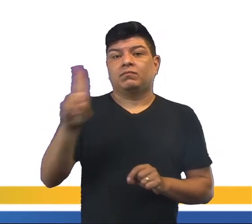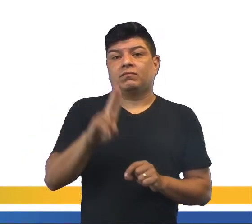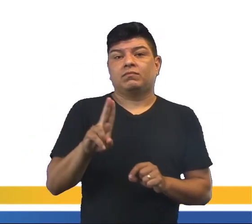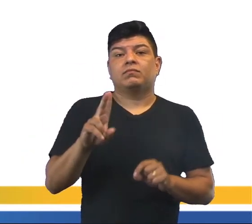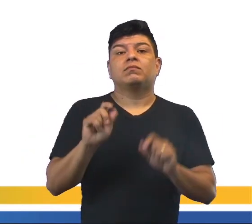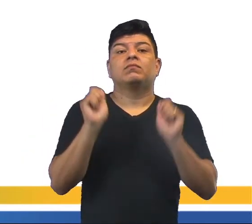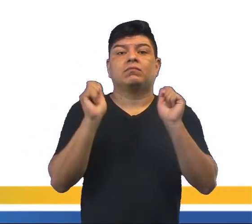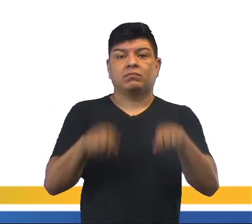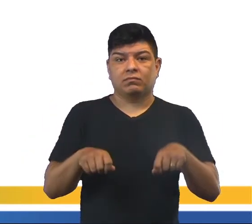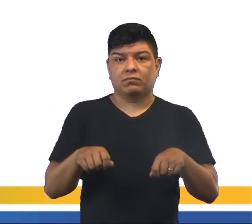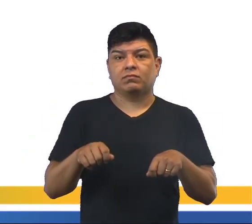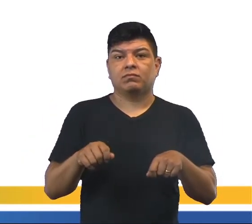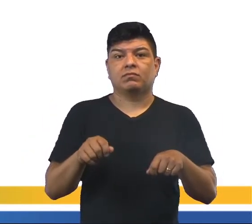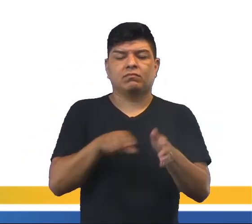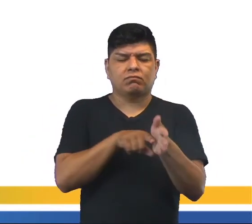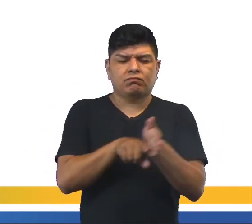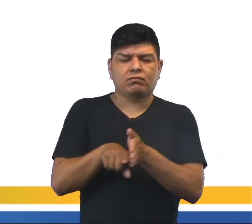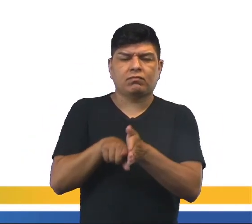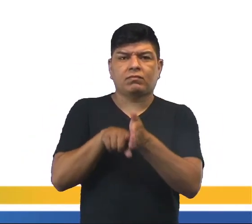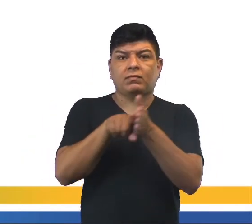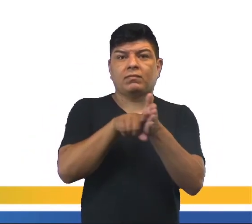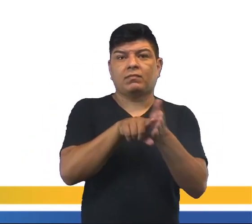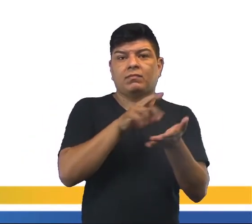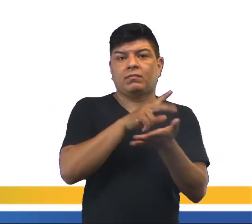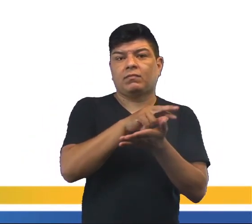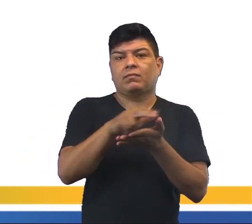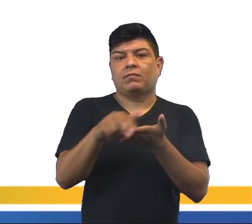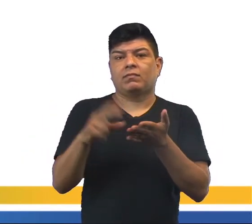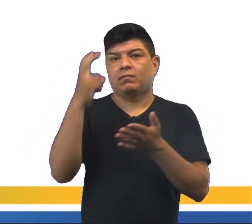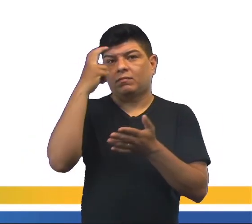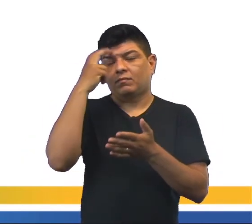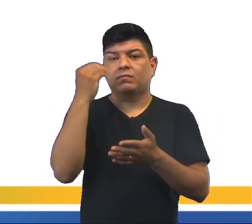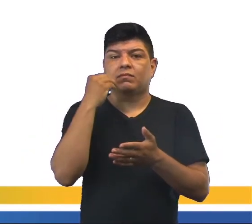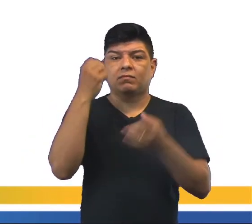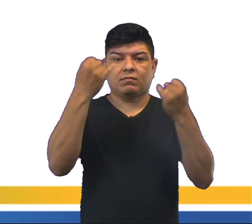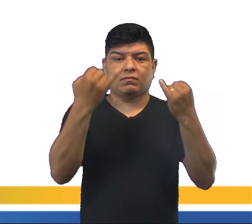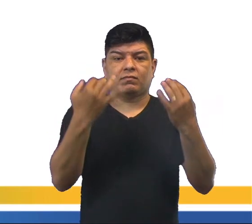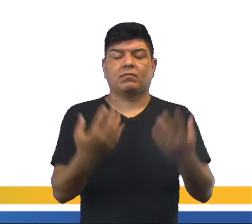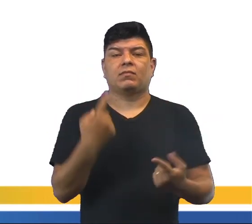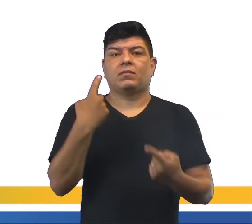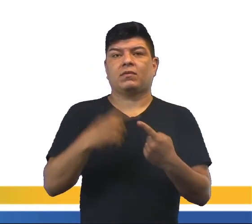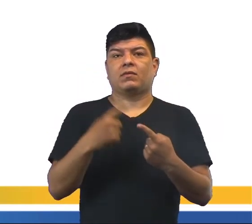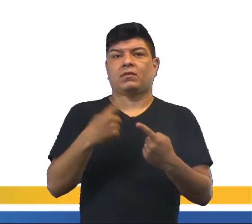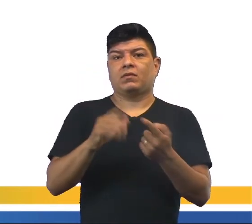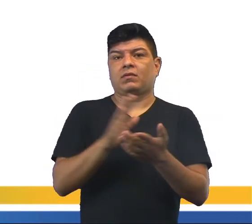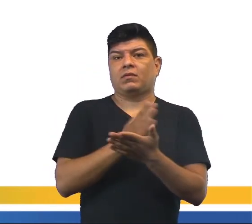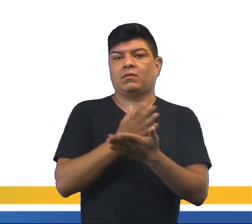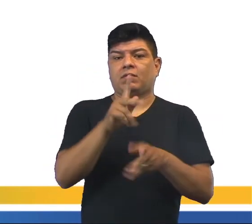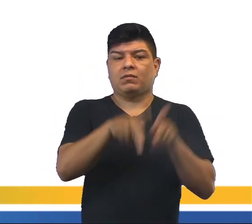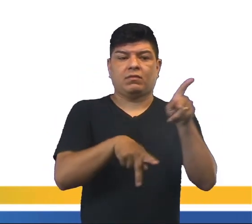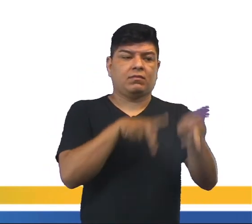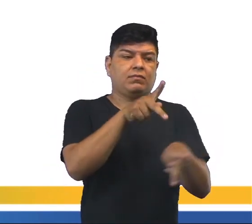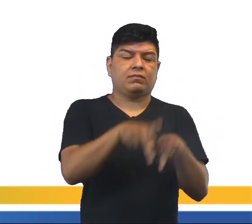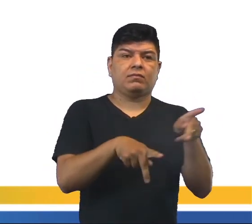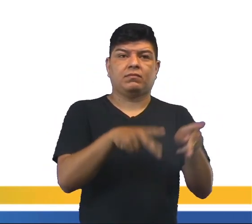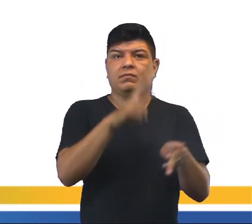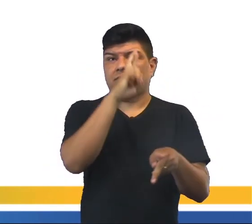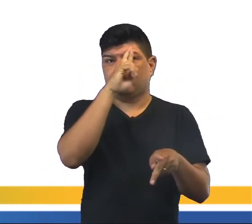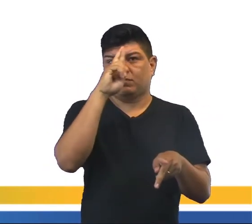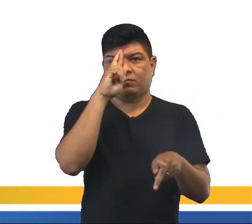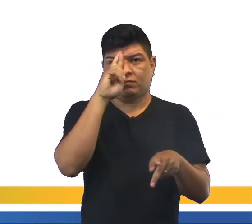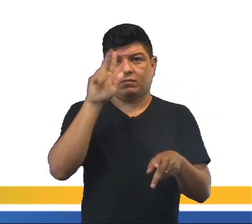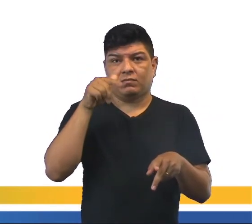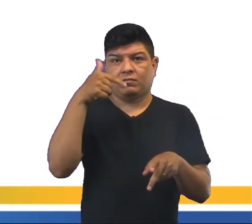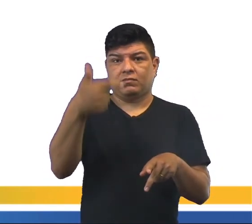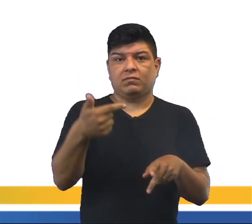Ocidente resolve investigar as diferenças culturais e tentar explicar o porquê de alguns povos terem uma história cumulativa